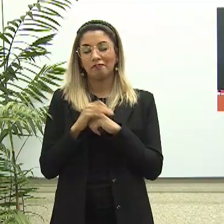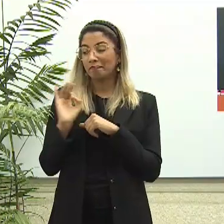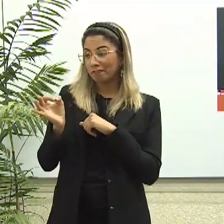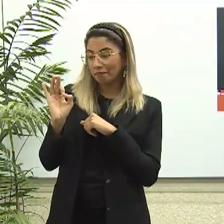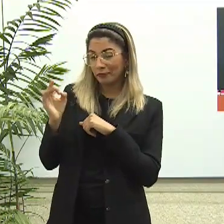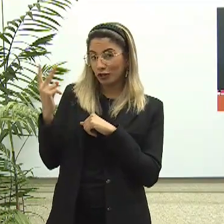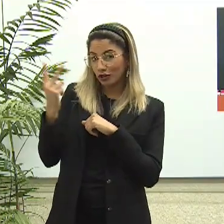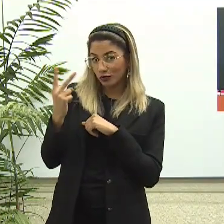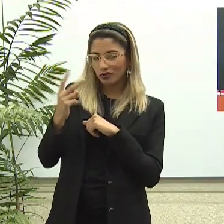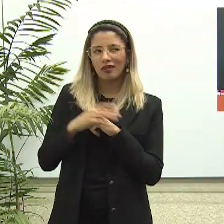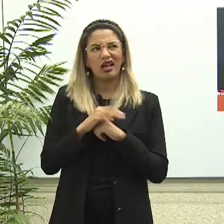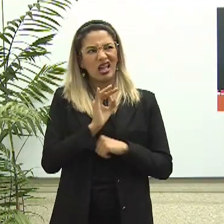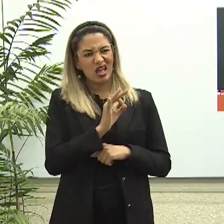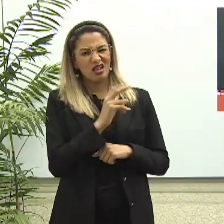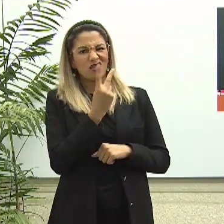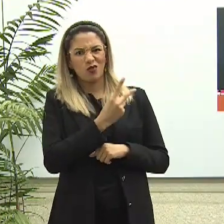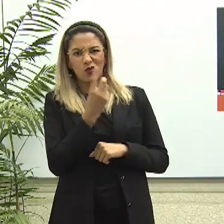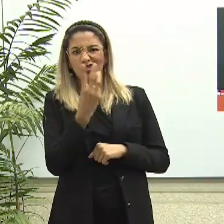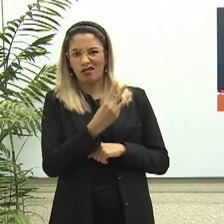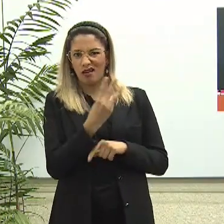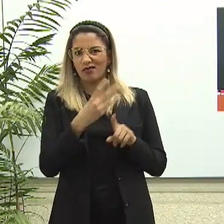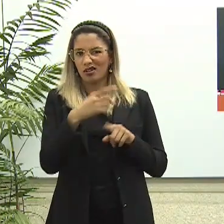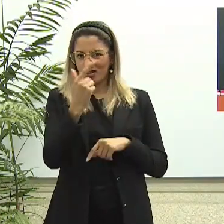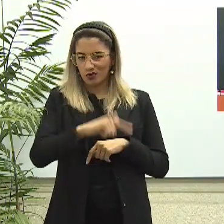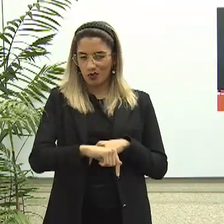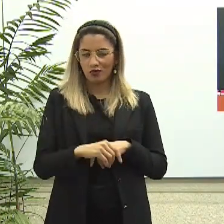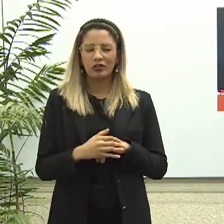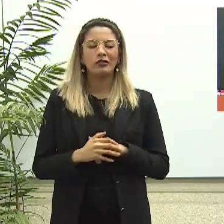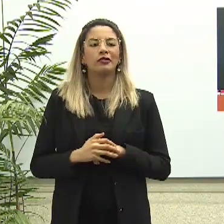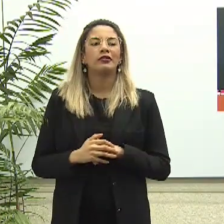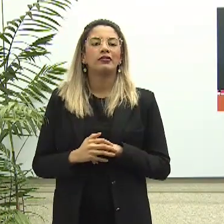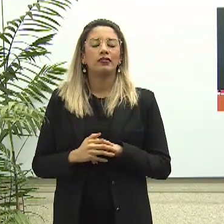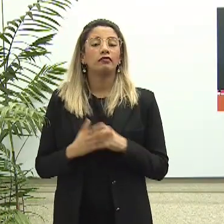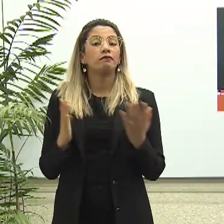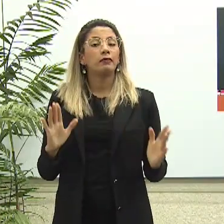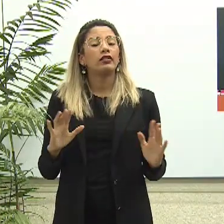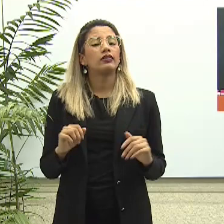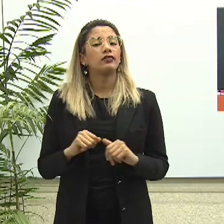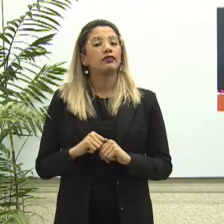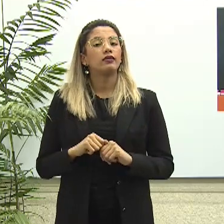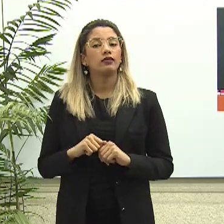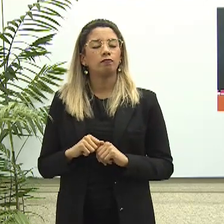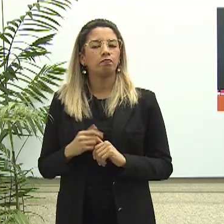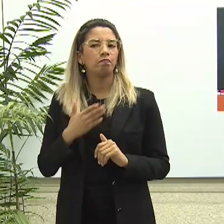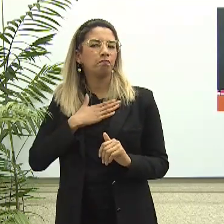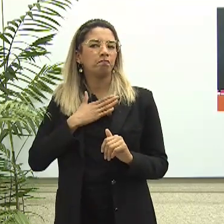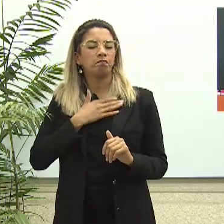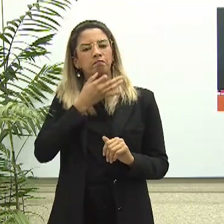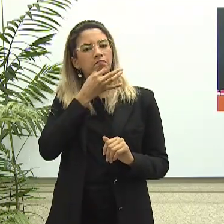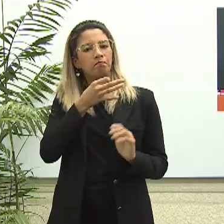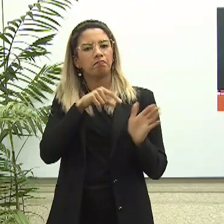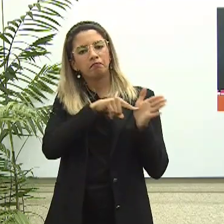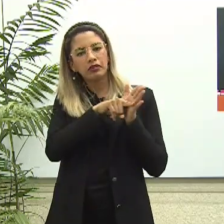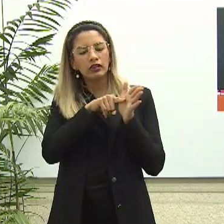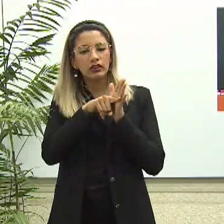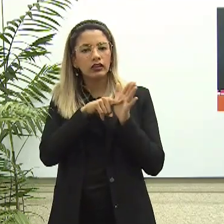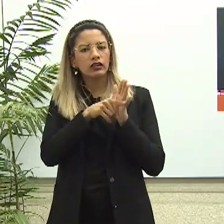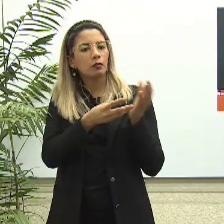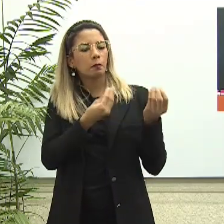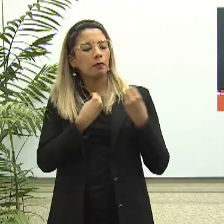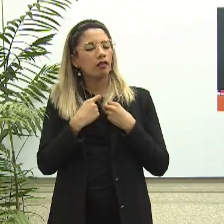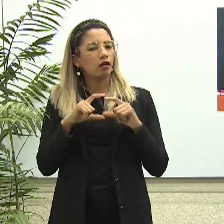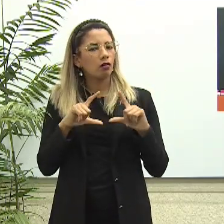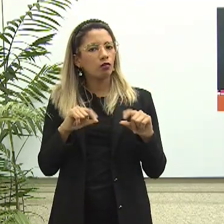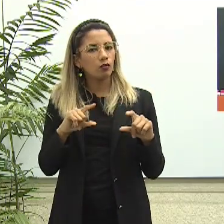segunda terceira eu acho que esses temas são incontornáveis acho que a pesquisa pelo menos para mim assim individualmente me trouxe a certeza de